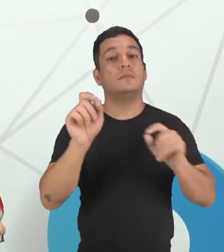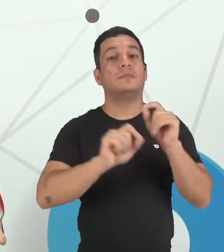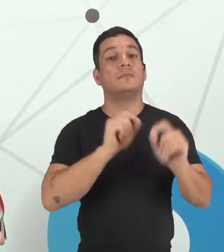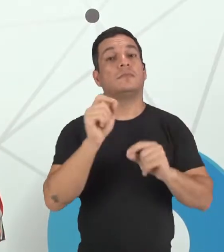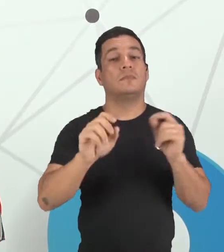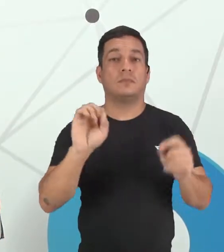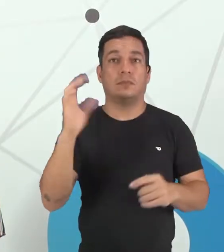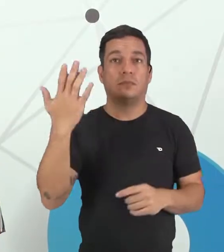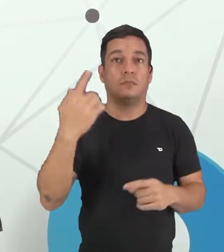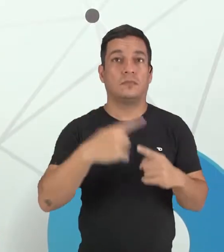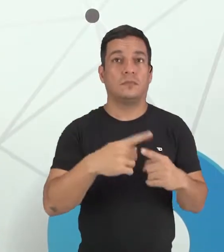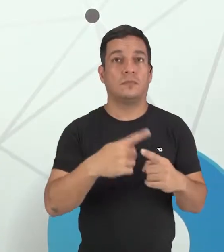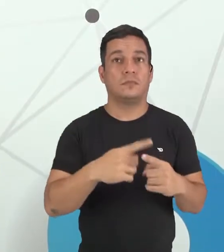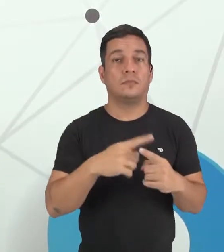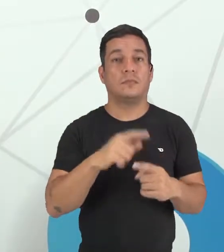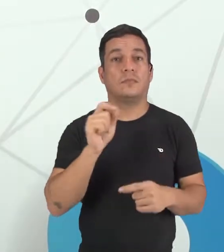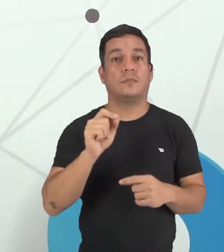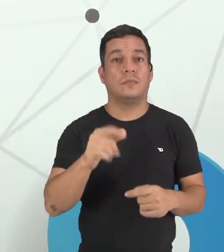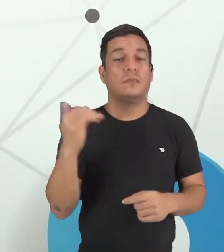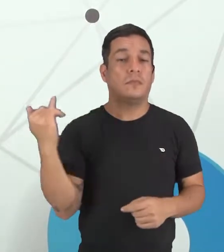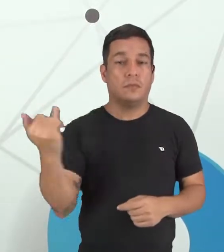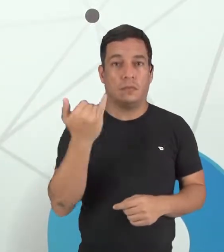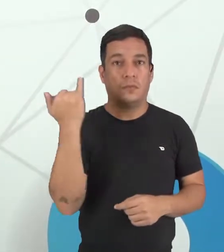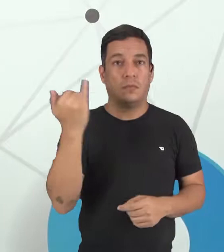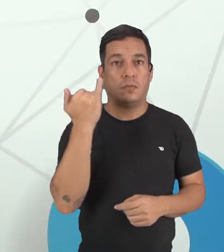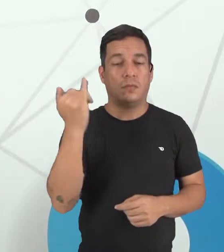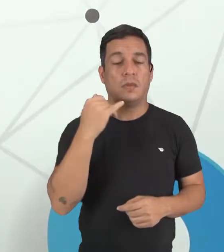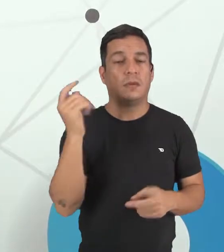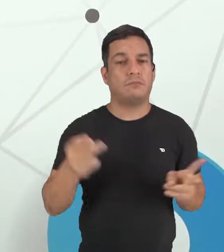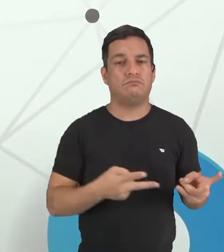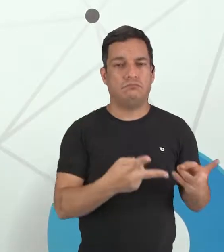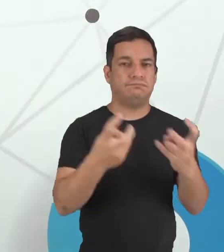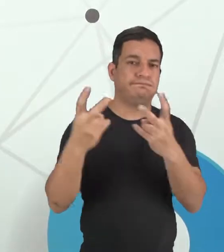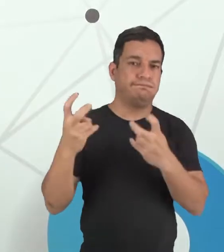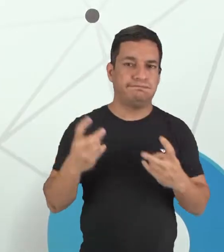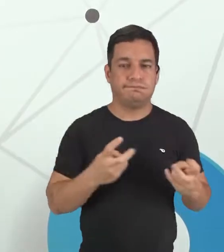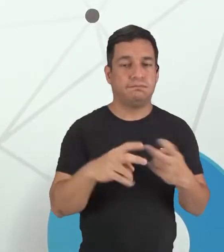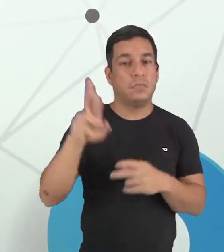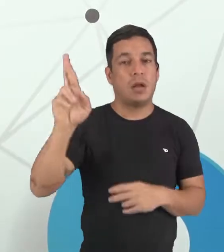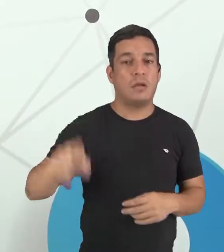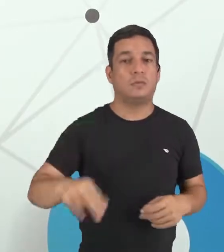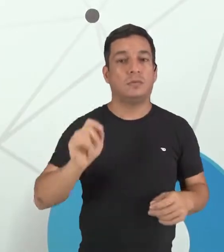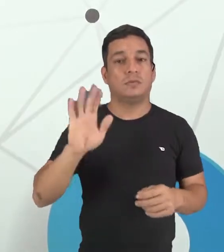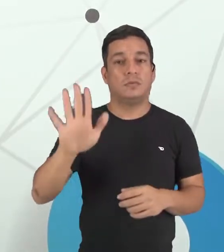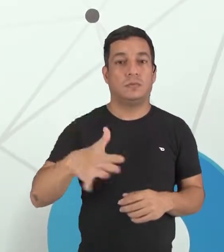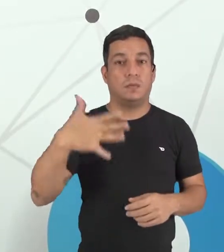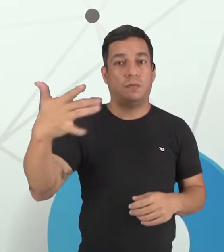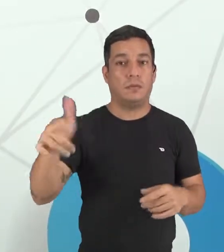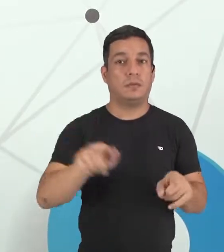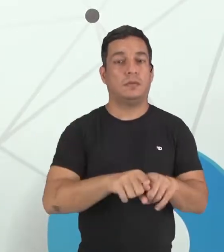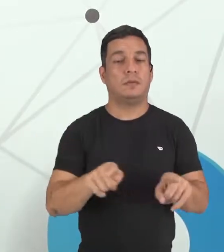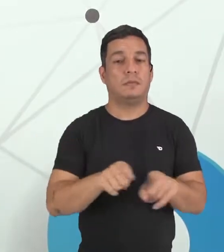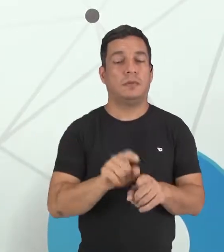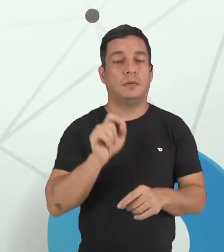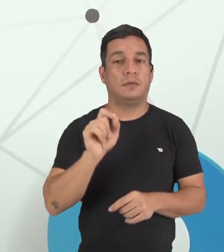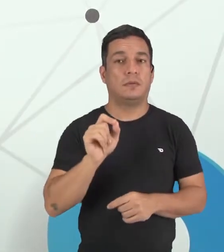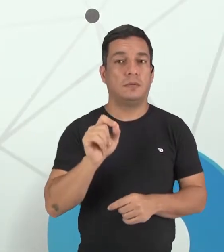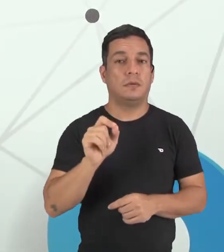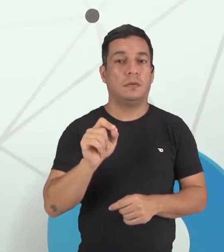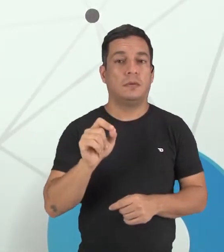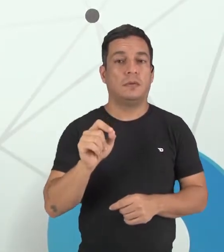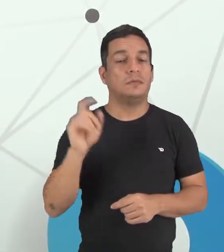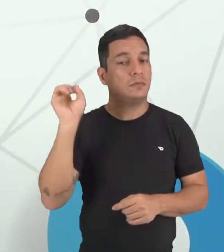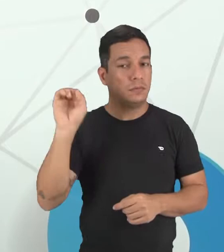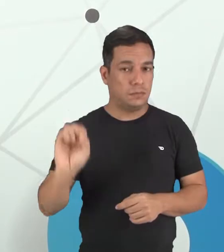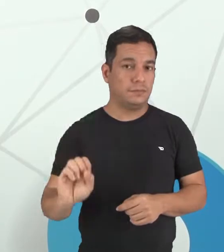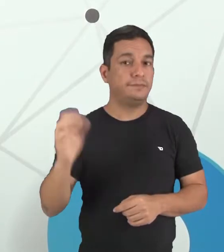mecanismo acontece. Por quê? Porque ele é essencial para identificar as razões e o aumento tão expressivo